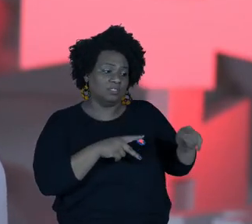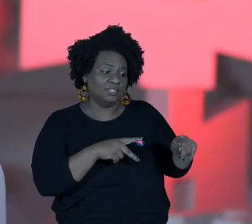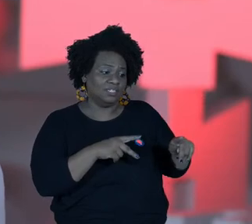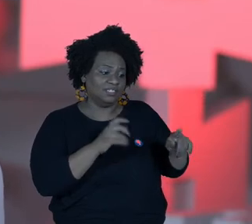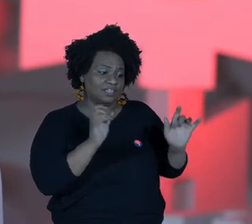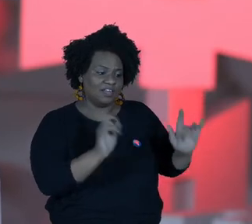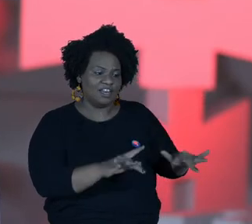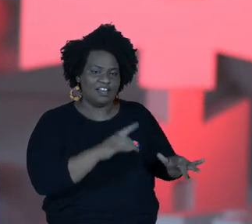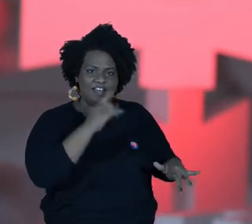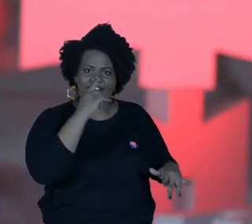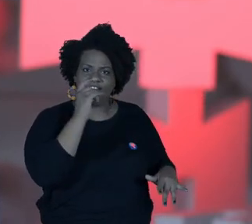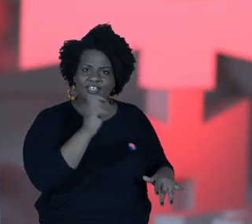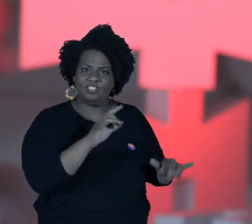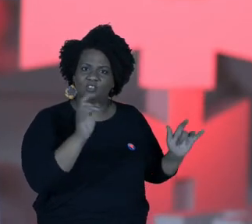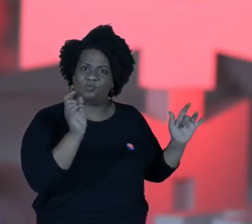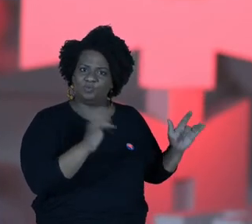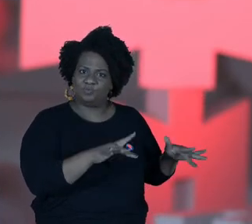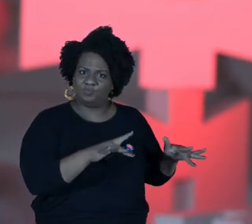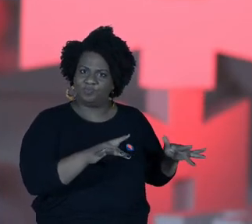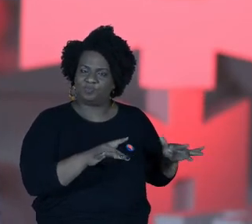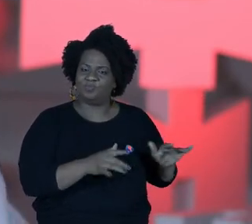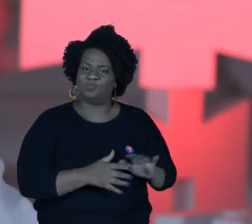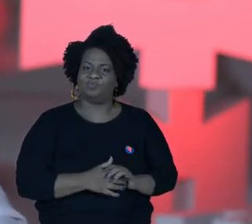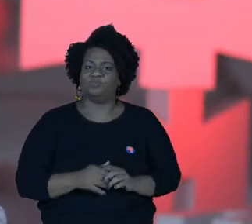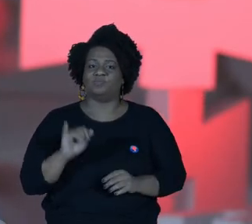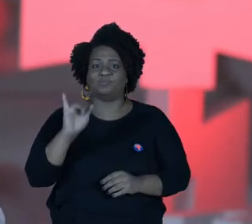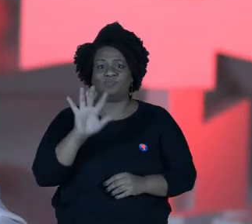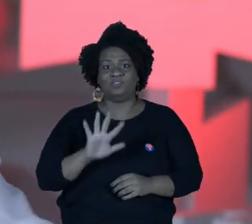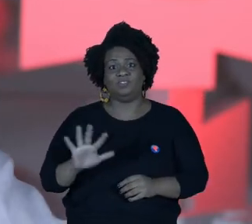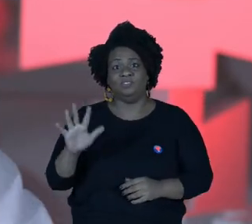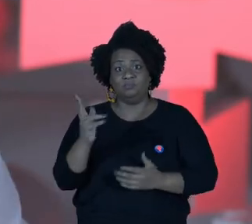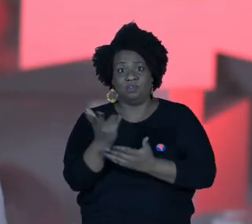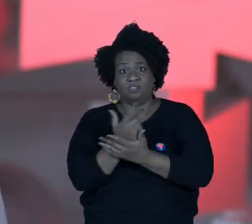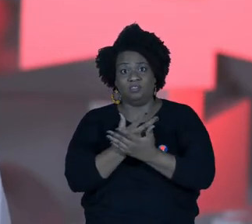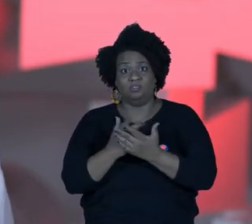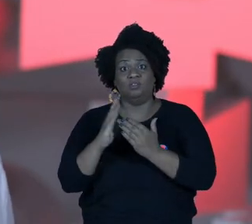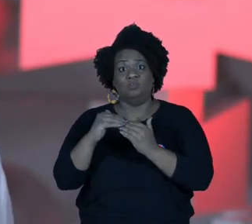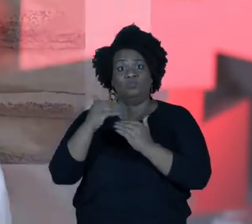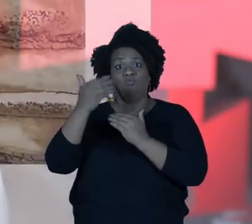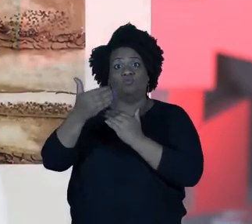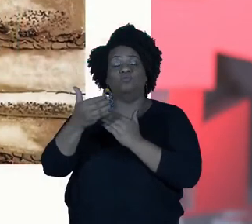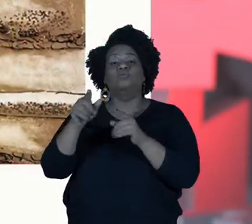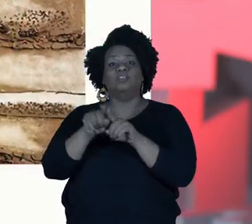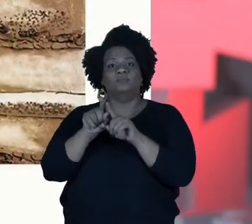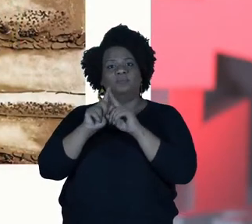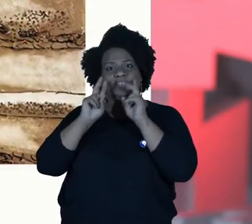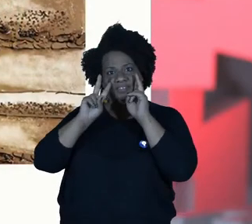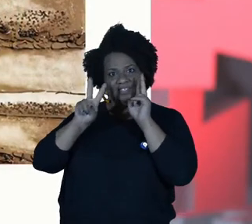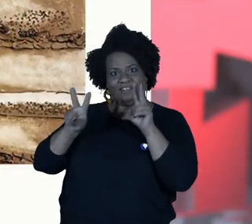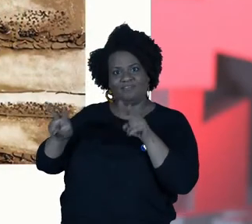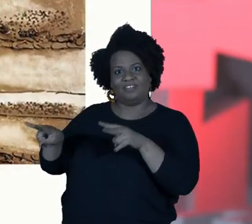desses resíduos na figura e no fundo também, como vocês estão vendo.